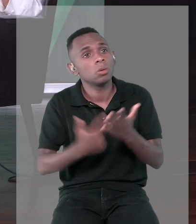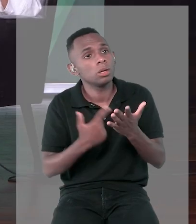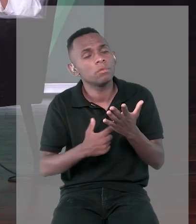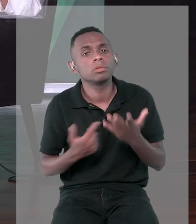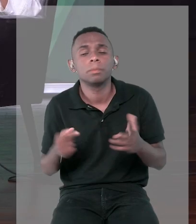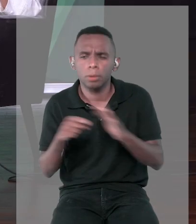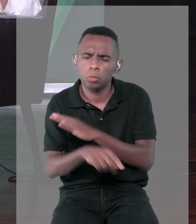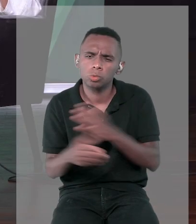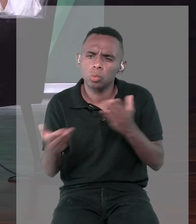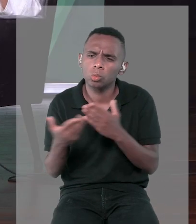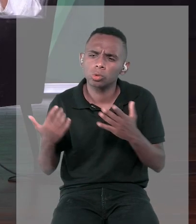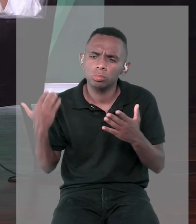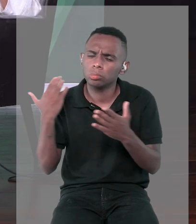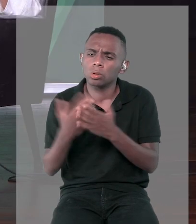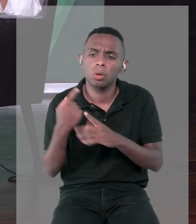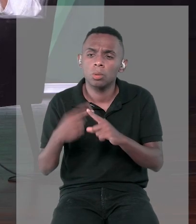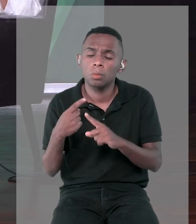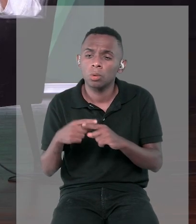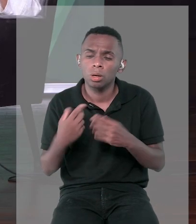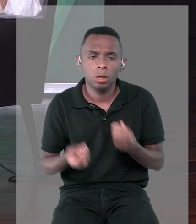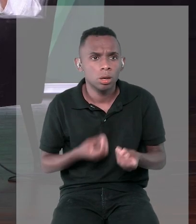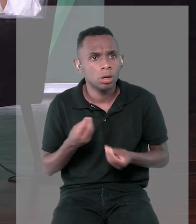isso. Hoje, depois de tanto tempo, o que se atribui essa...